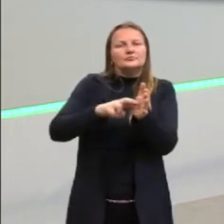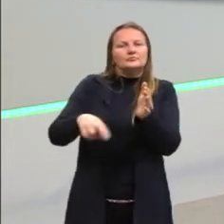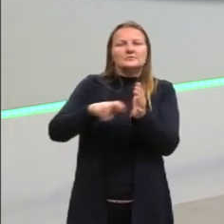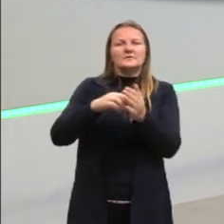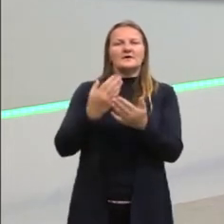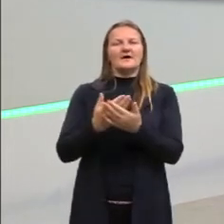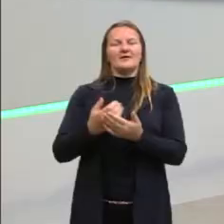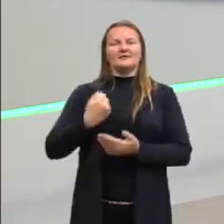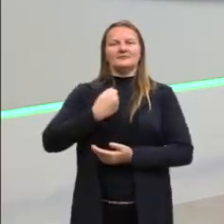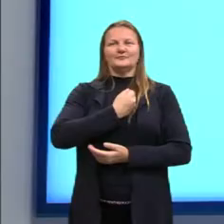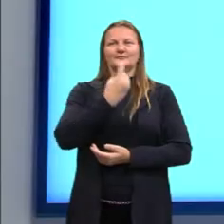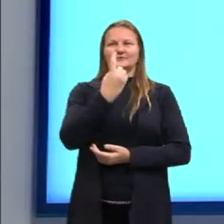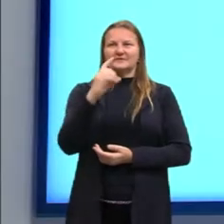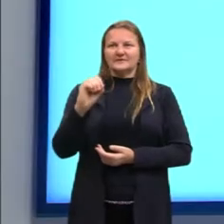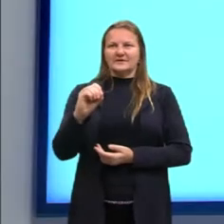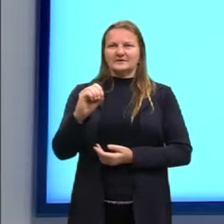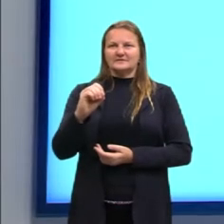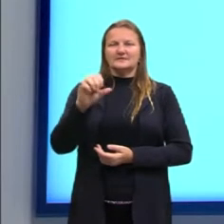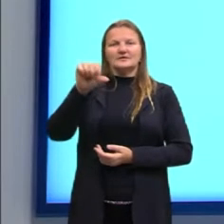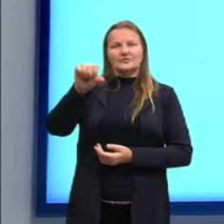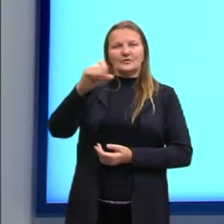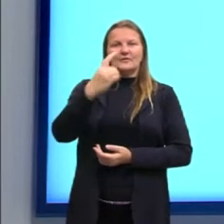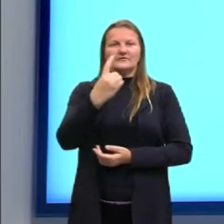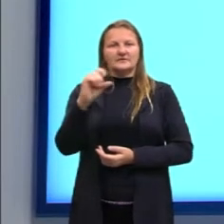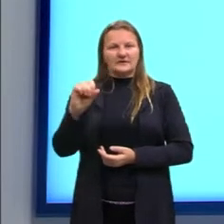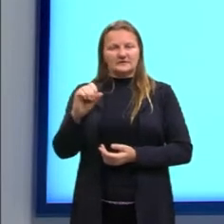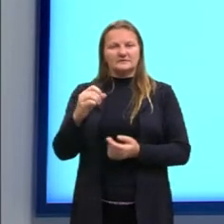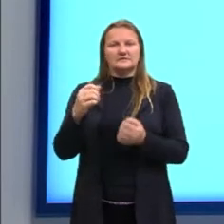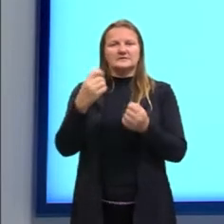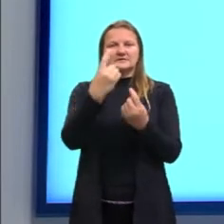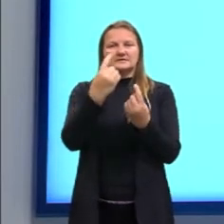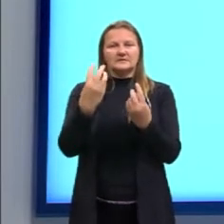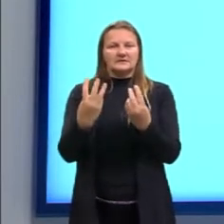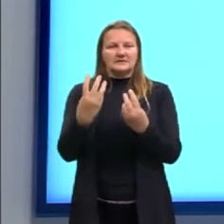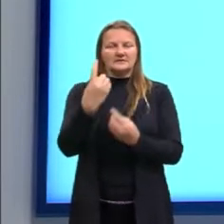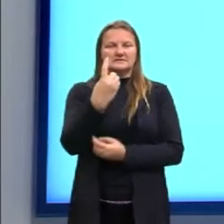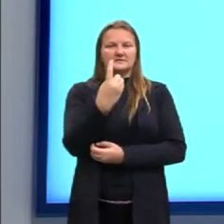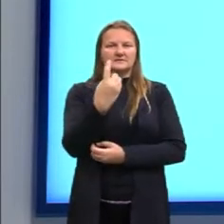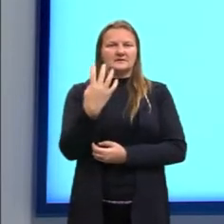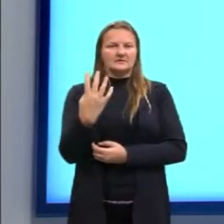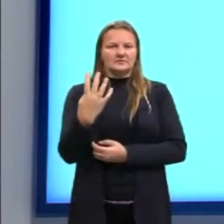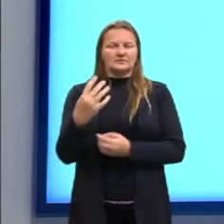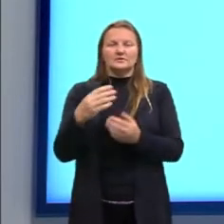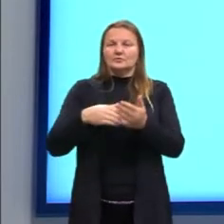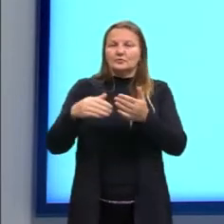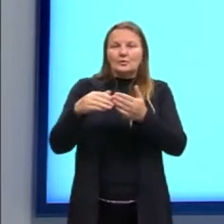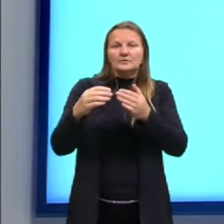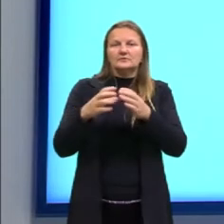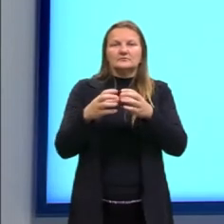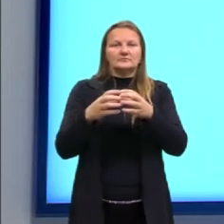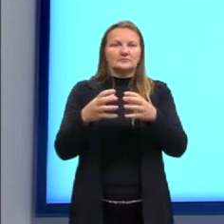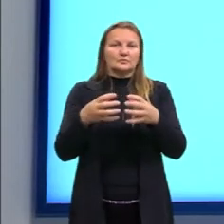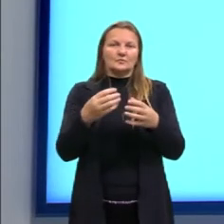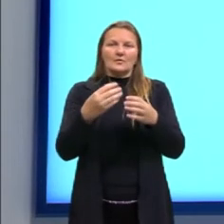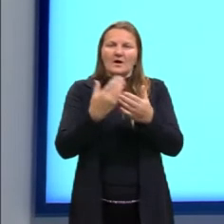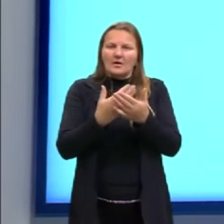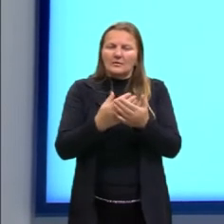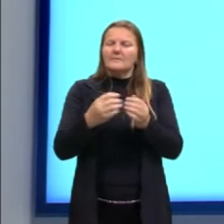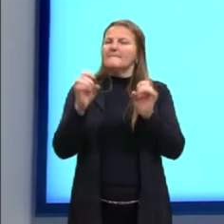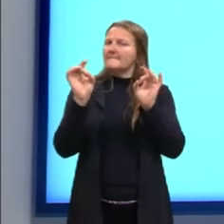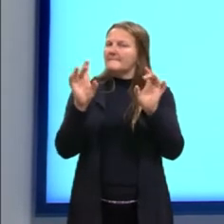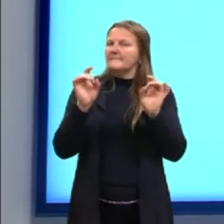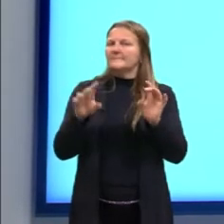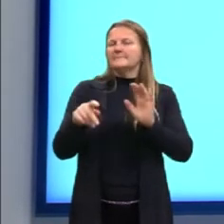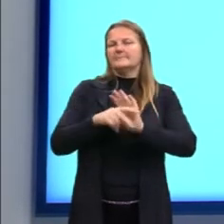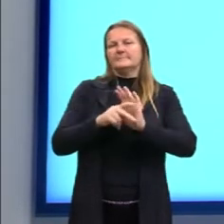a aula 10, aliás, a 9, a 10, a 13 e a 14, tá? Aqui a gente vai falar